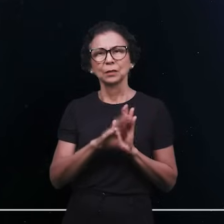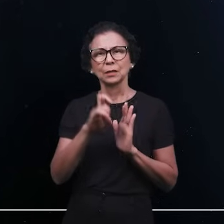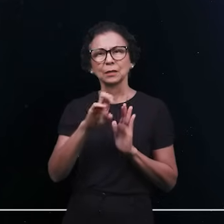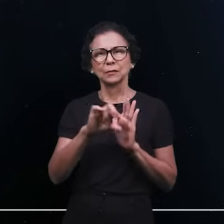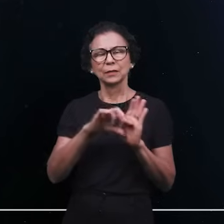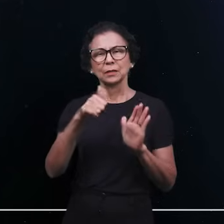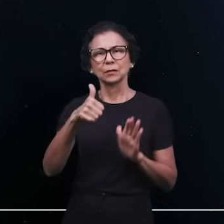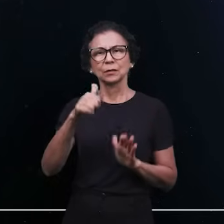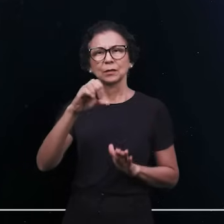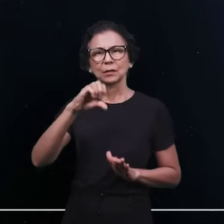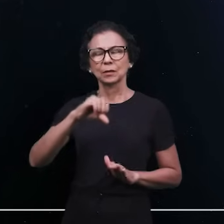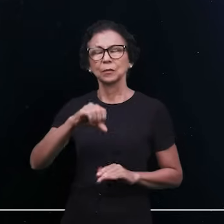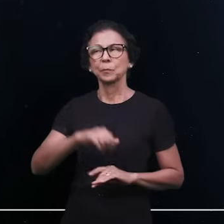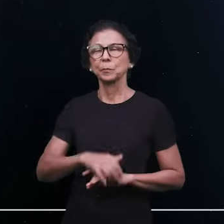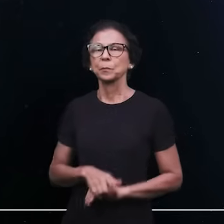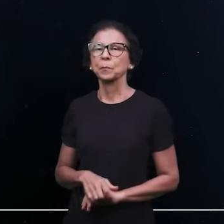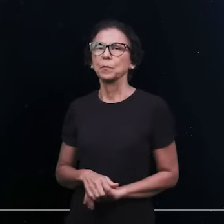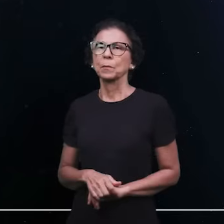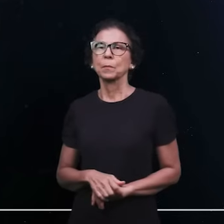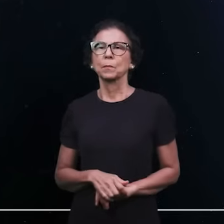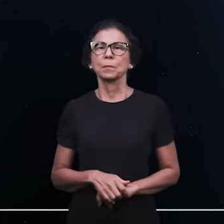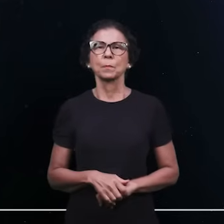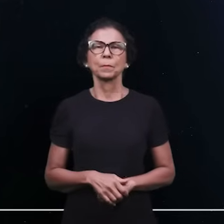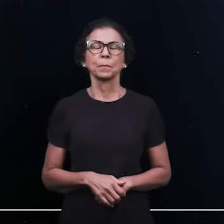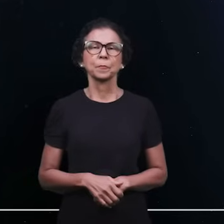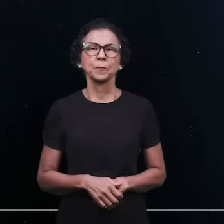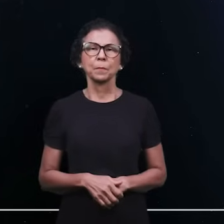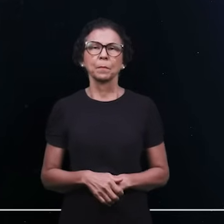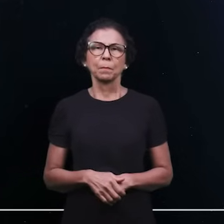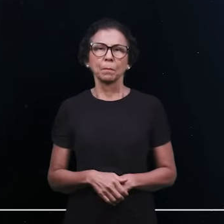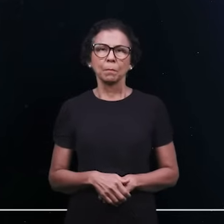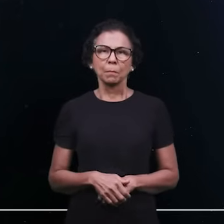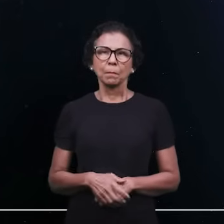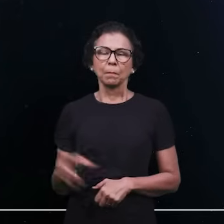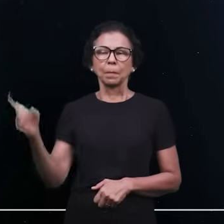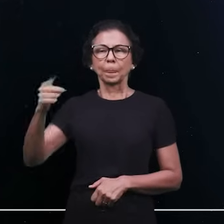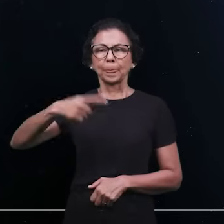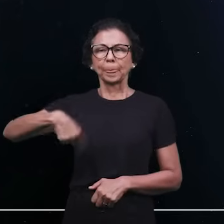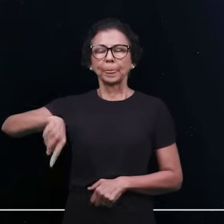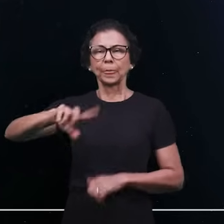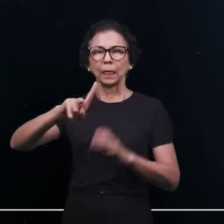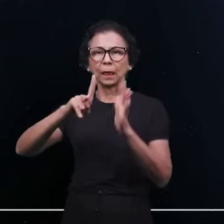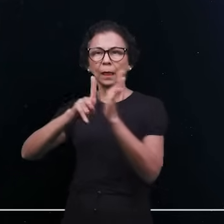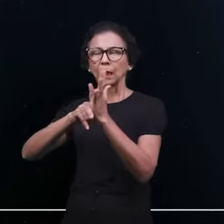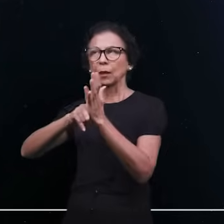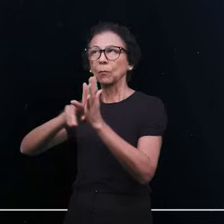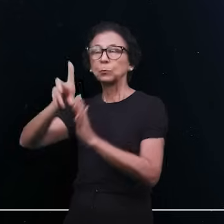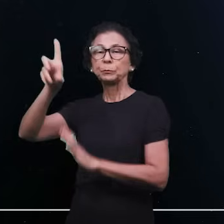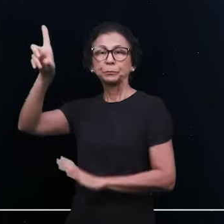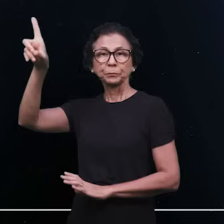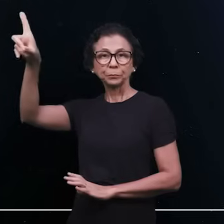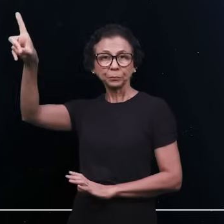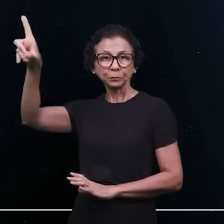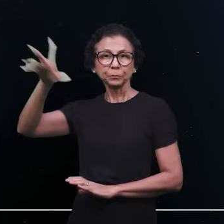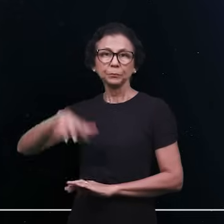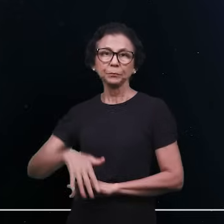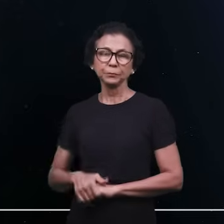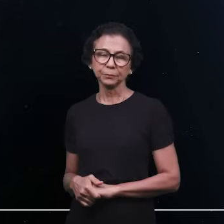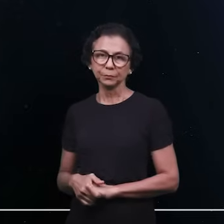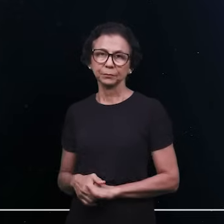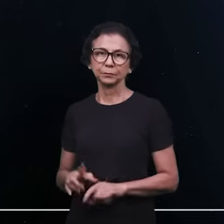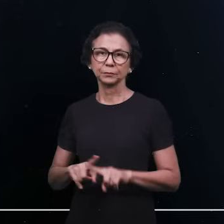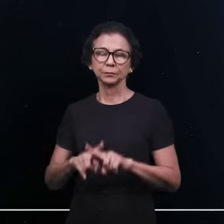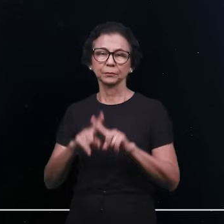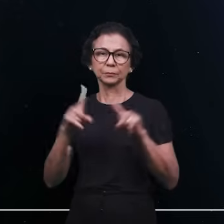que somos de Deus e que todo o mundo está no maligno. Então, isso que gera uma